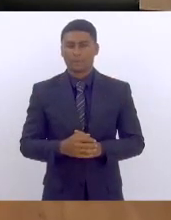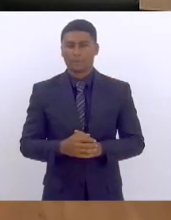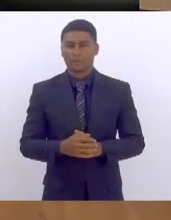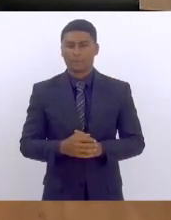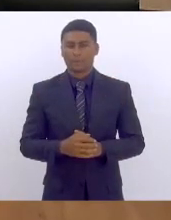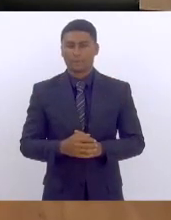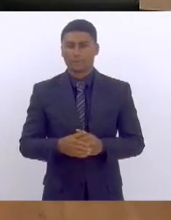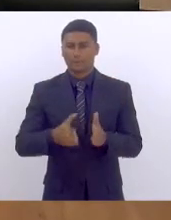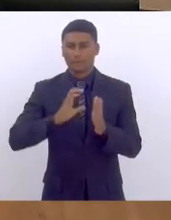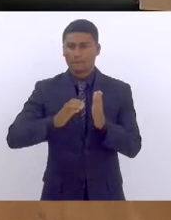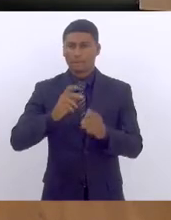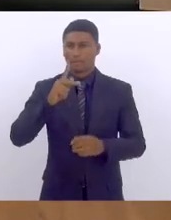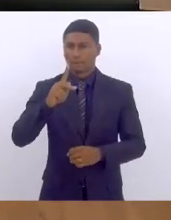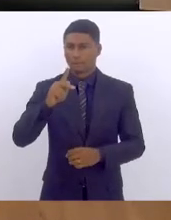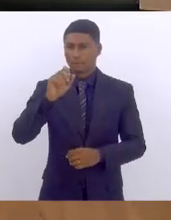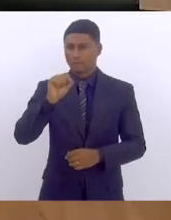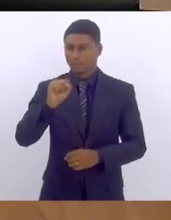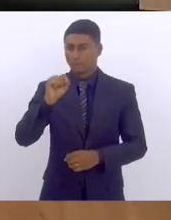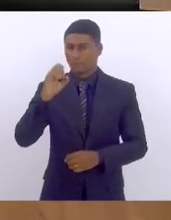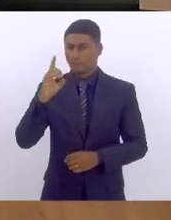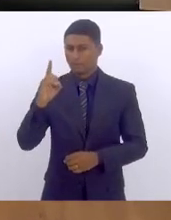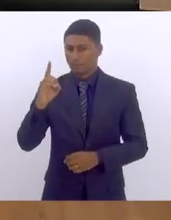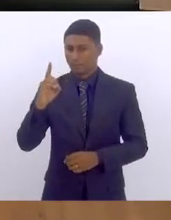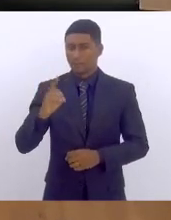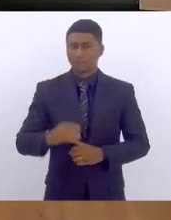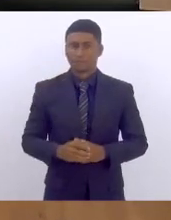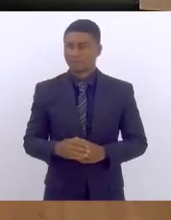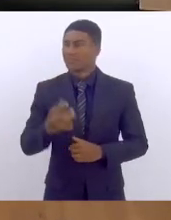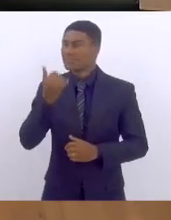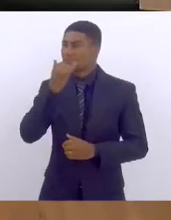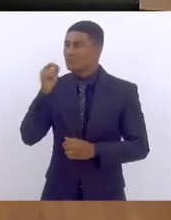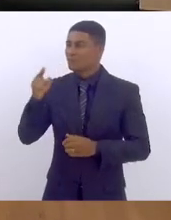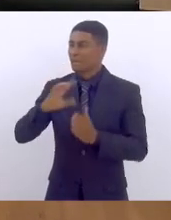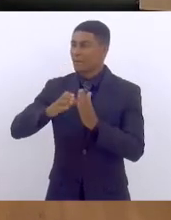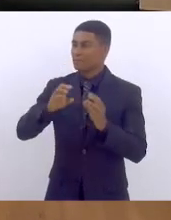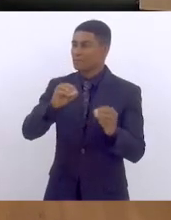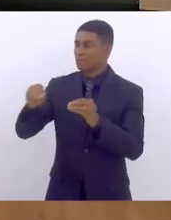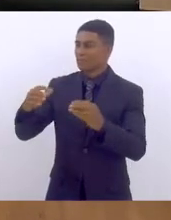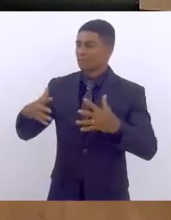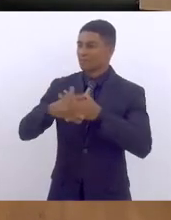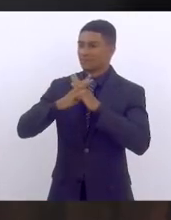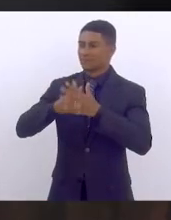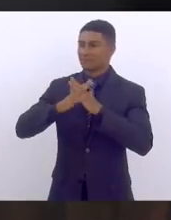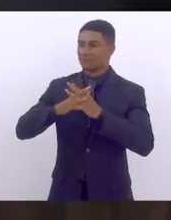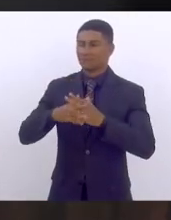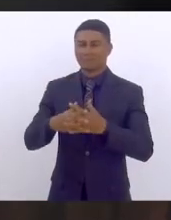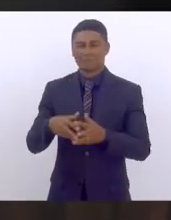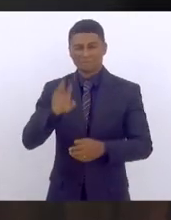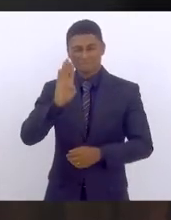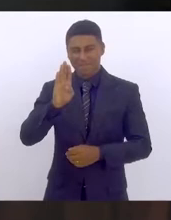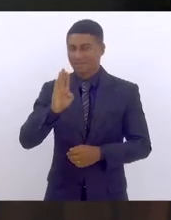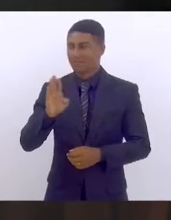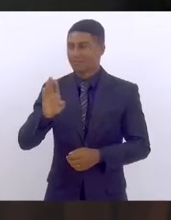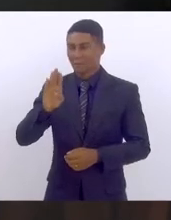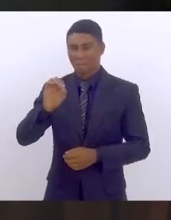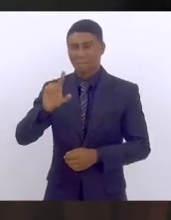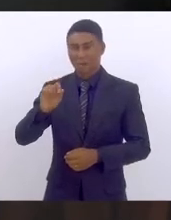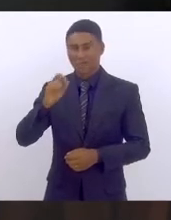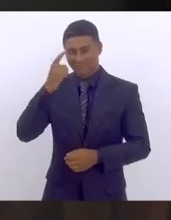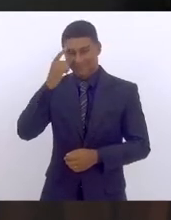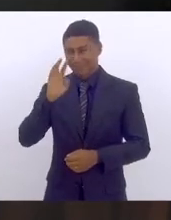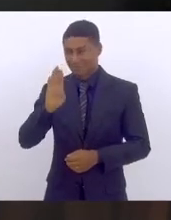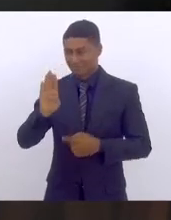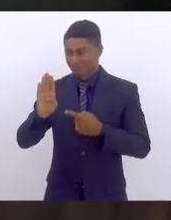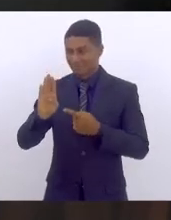PSD. B. Mudou de partido, eu fico confusa. PSB de bola. Bola. Tia